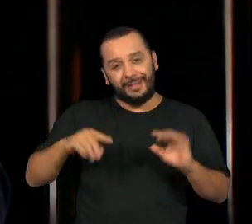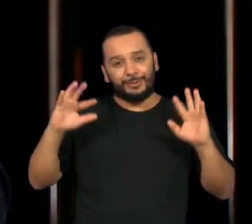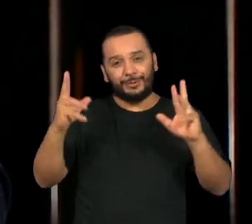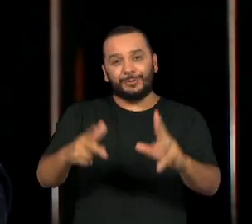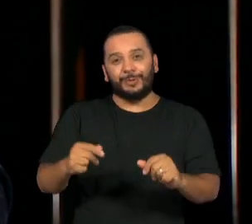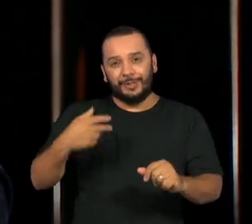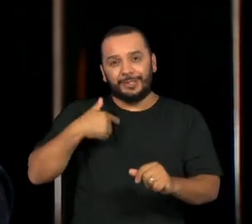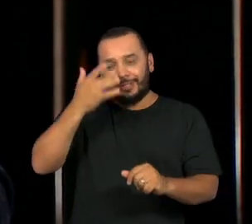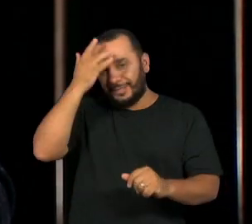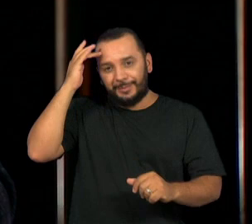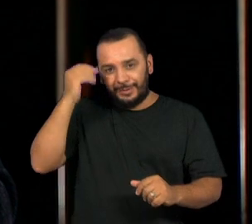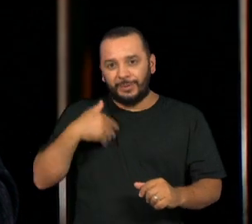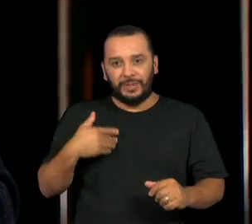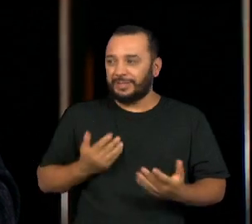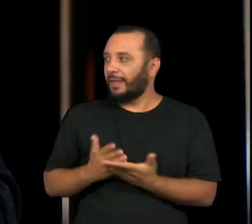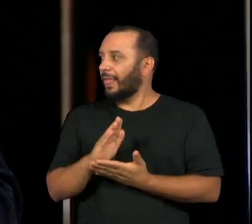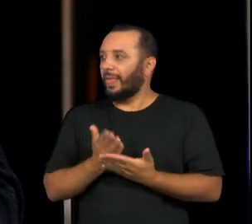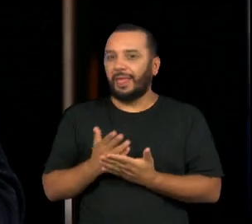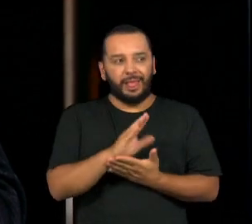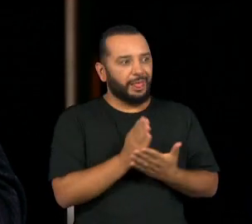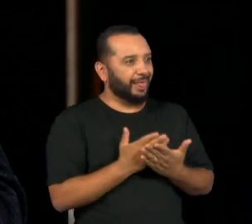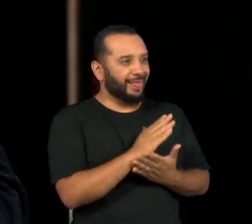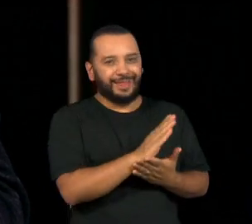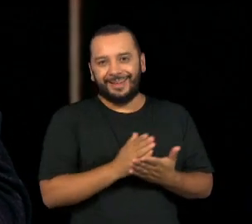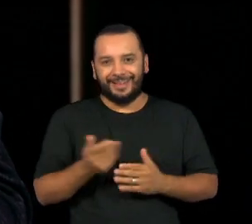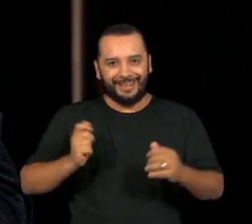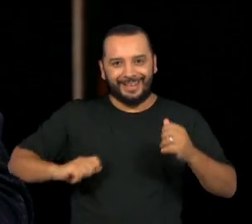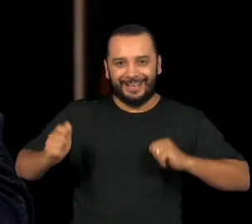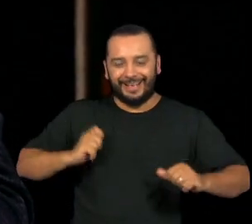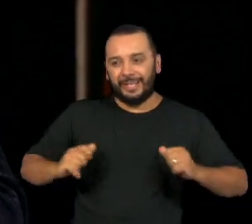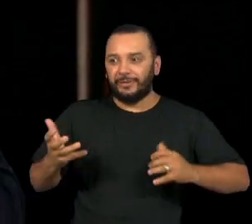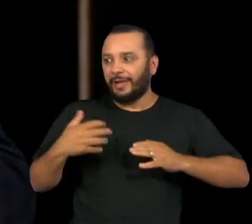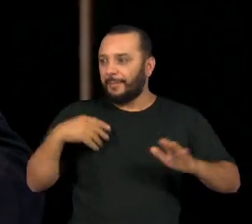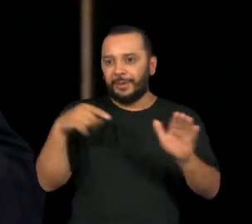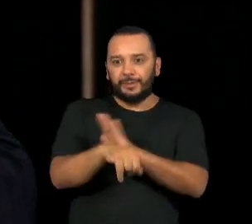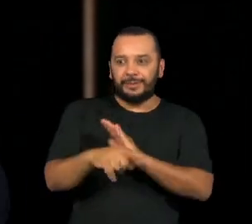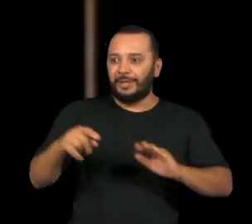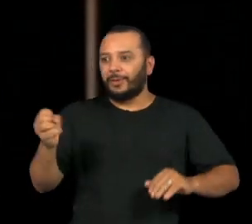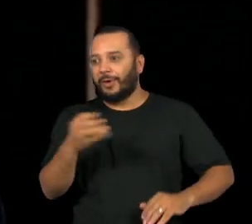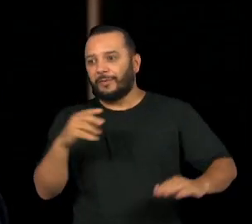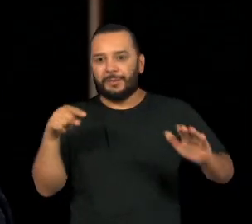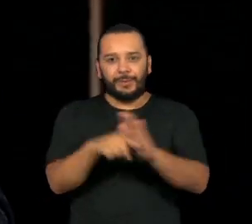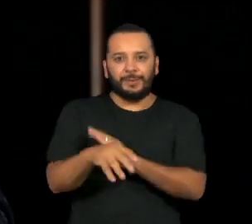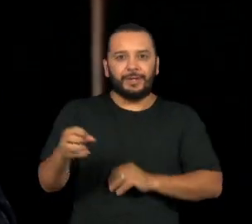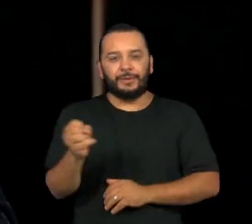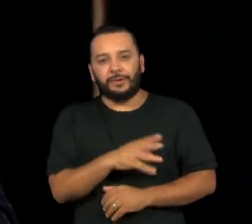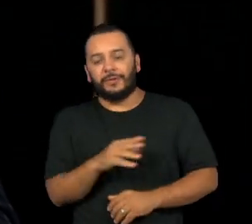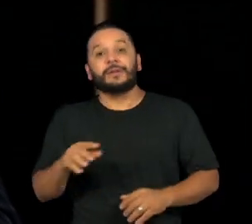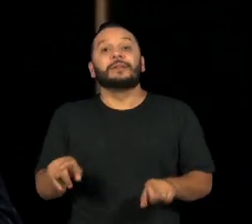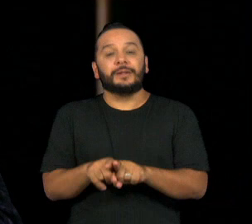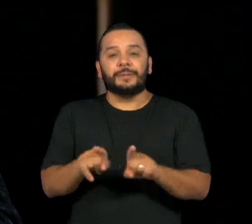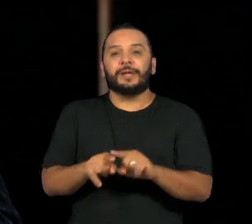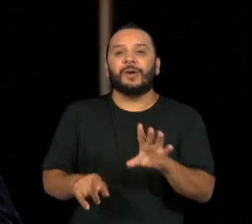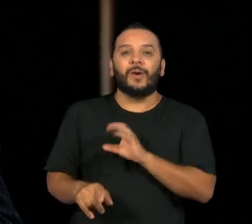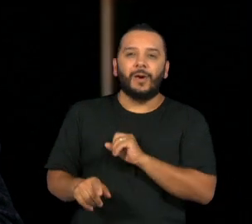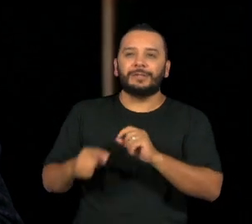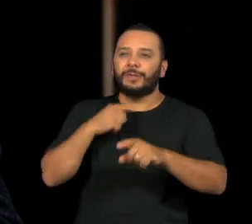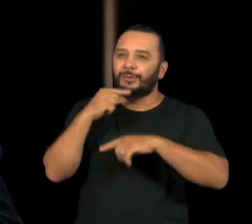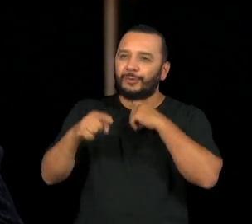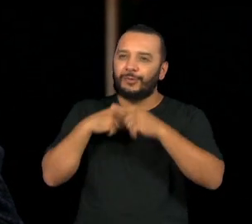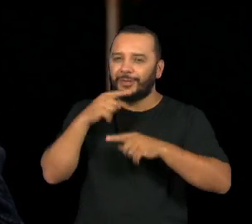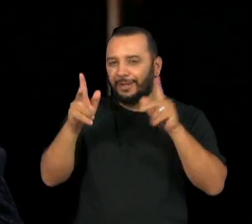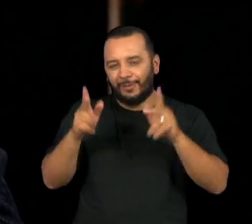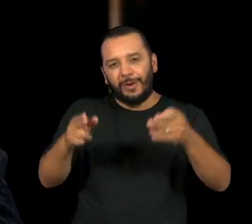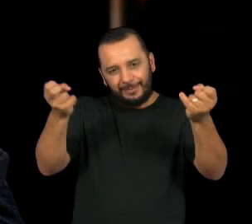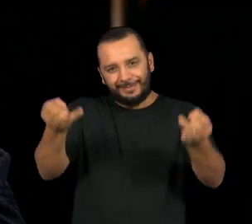os desassossegados de alma inquieta por novas perguntas, daqueles que idolatram a dúvida, como já falamos